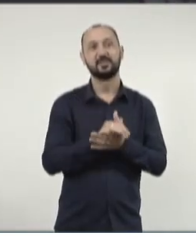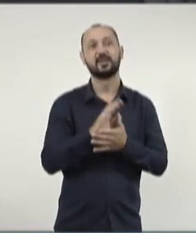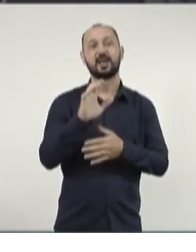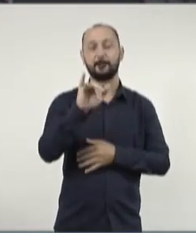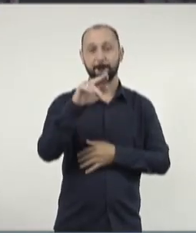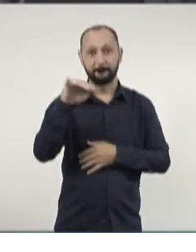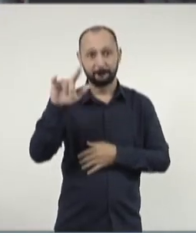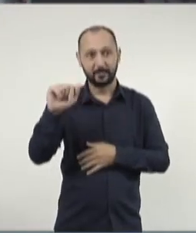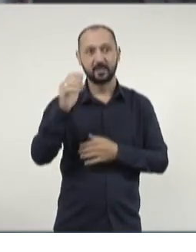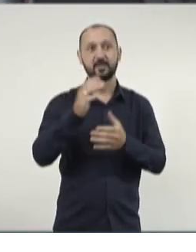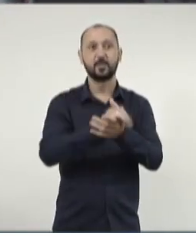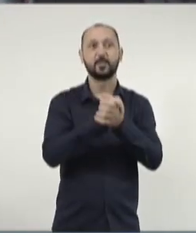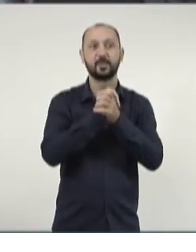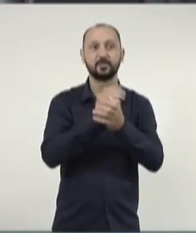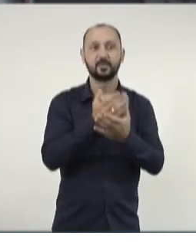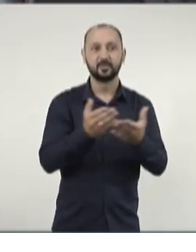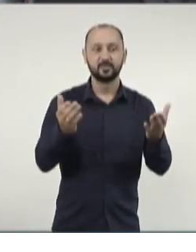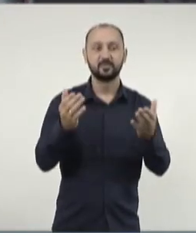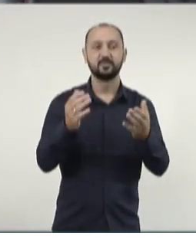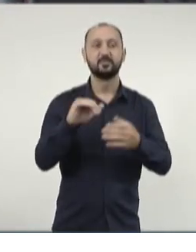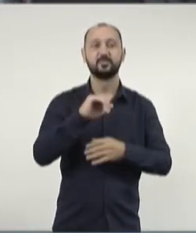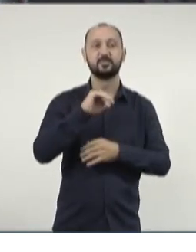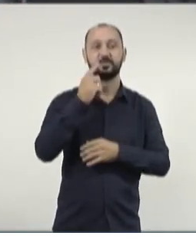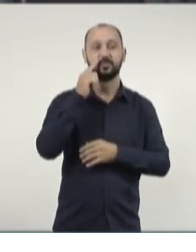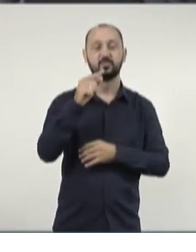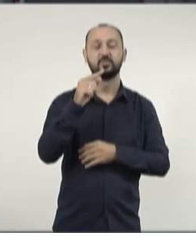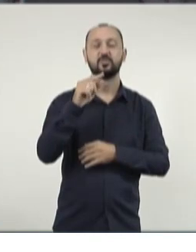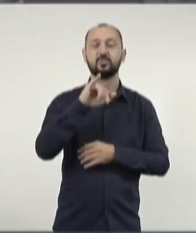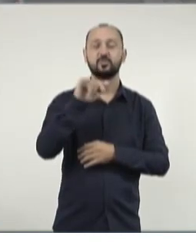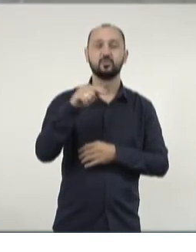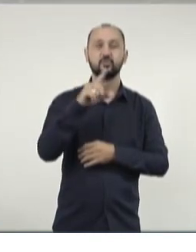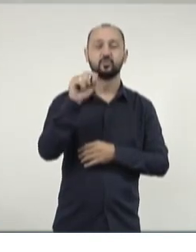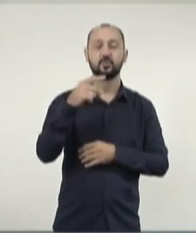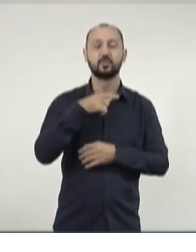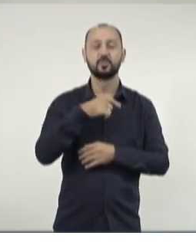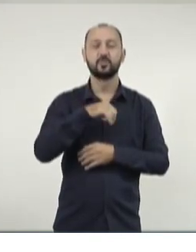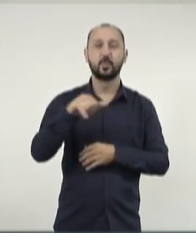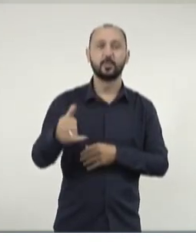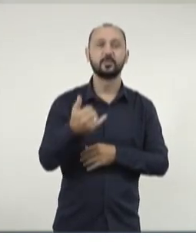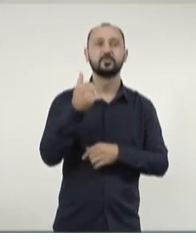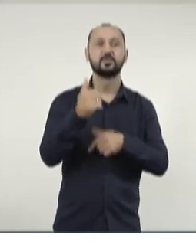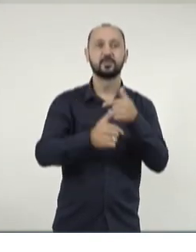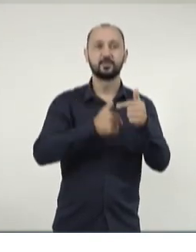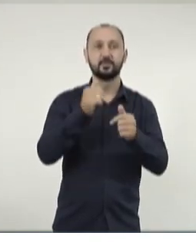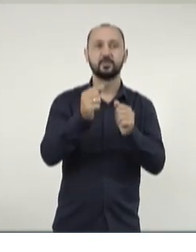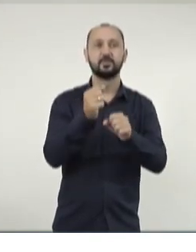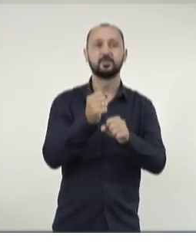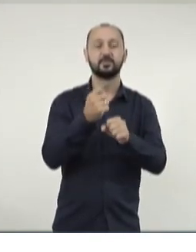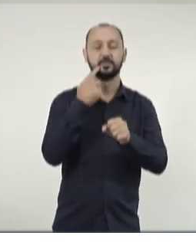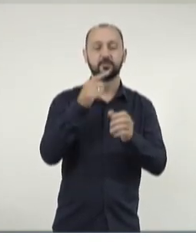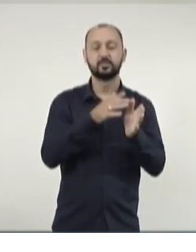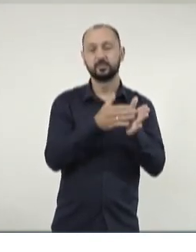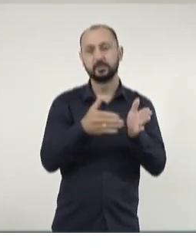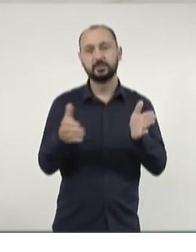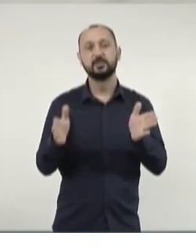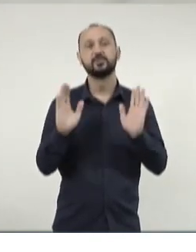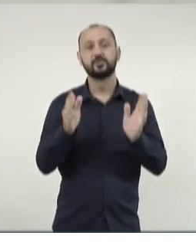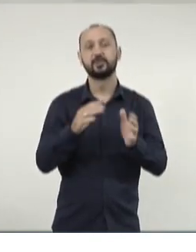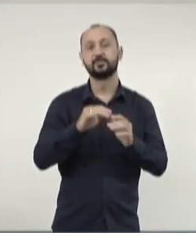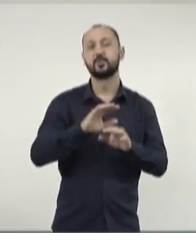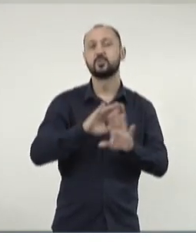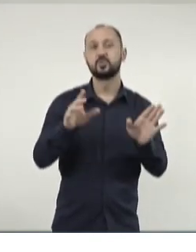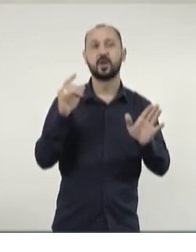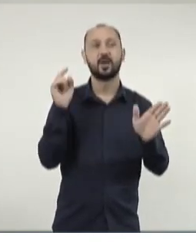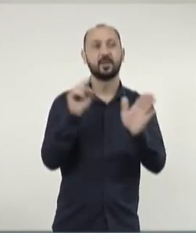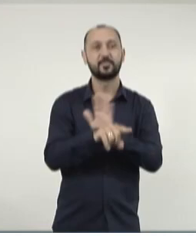Camila. Então, parabéns a todos, o doutor João também, que eu tive grande oportunidade de trabalhar com ele em muitos desfechos. Então, é isso.